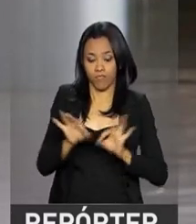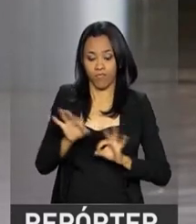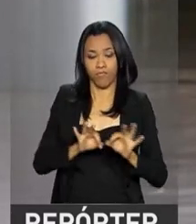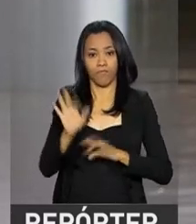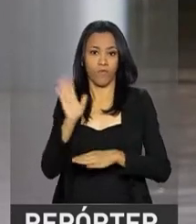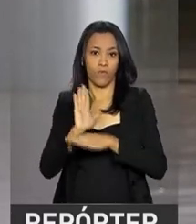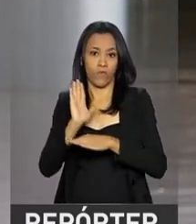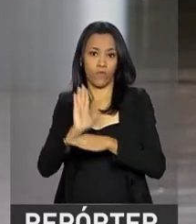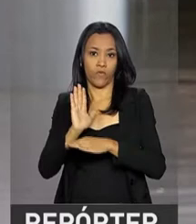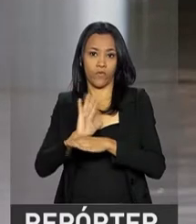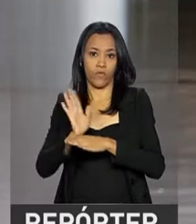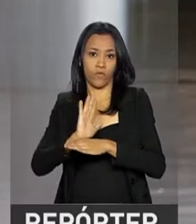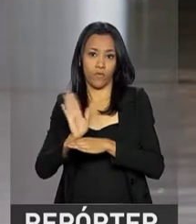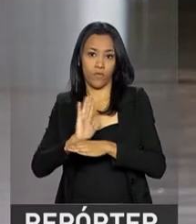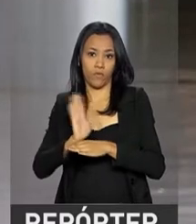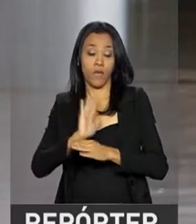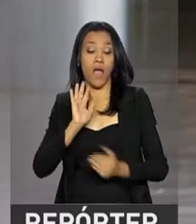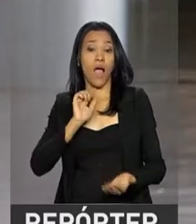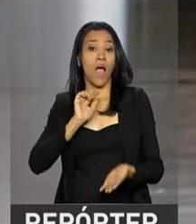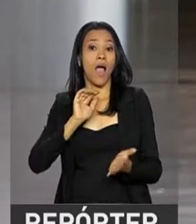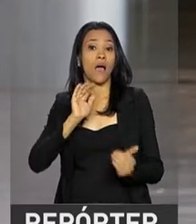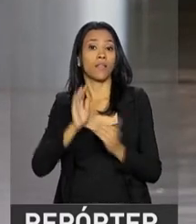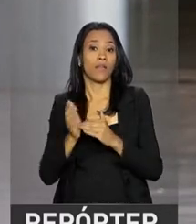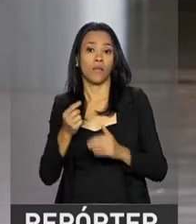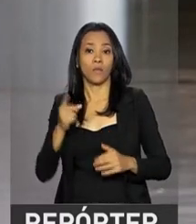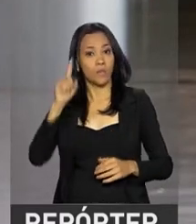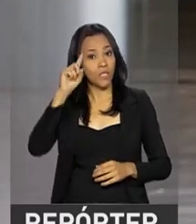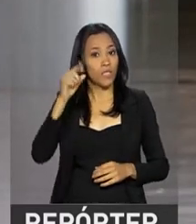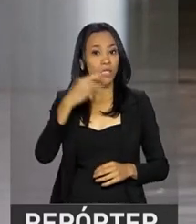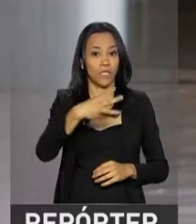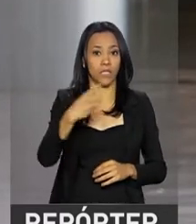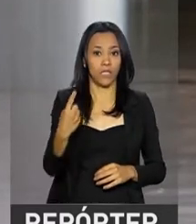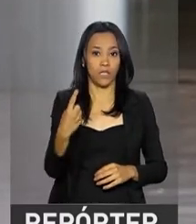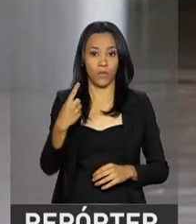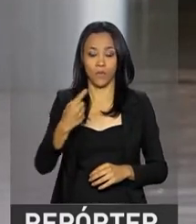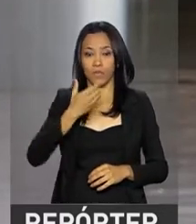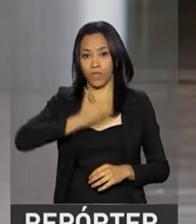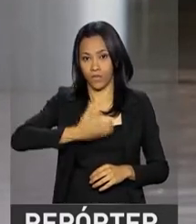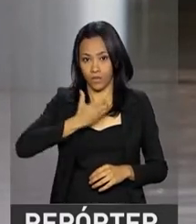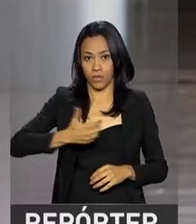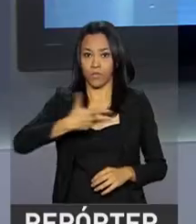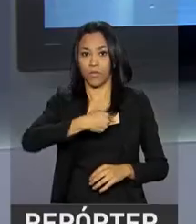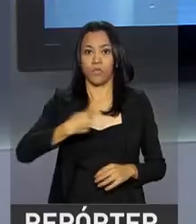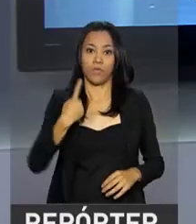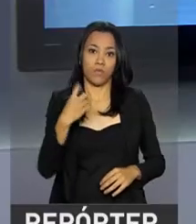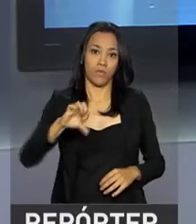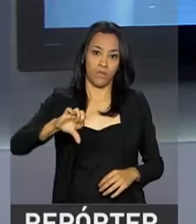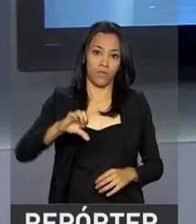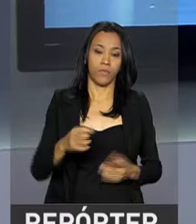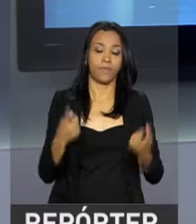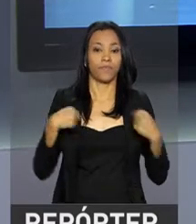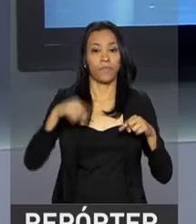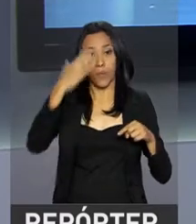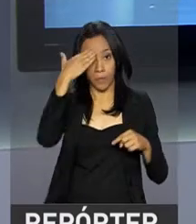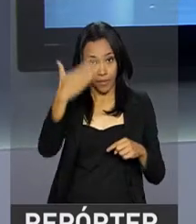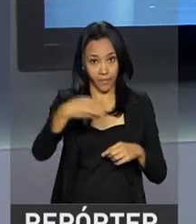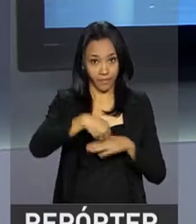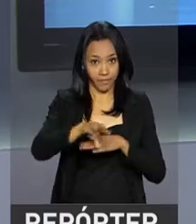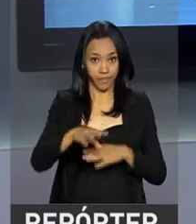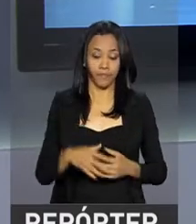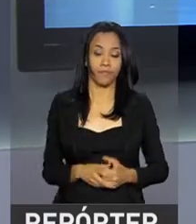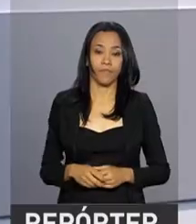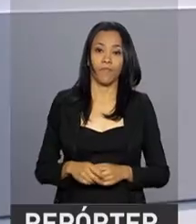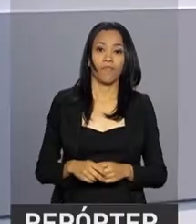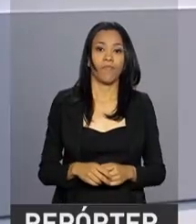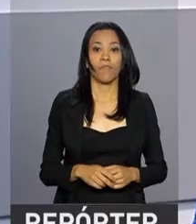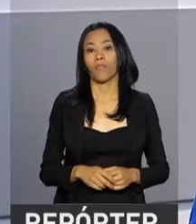até o dia 31 de dezembro de 2019 a isso é com você muito obrigada nem pelas informações